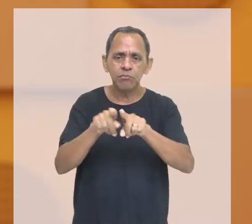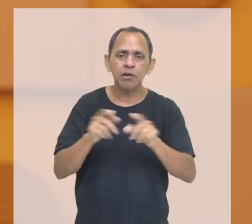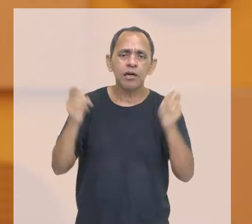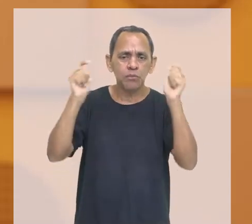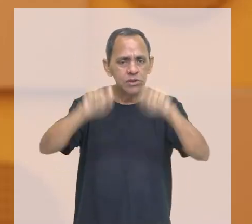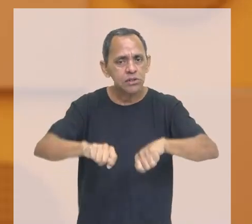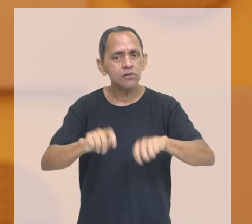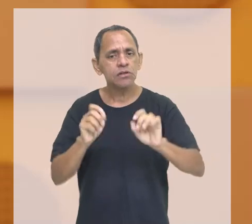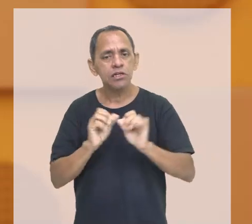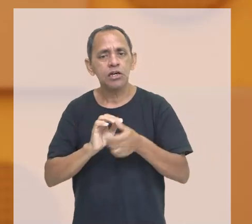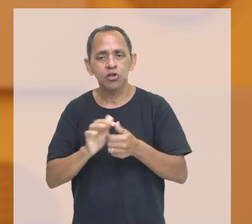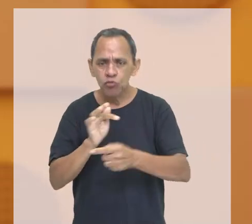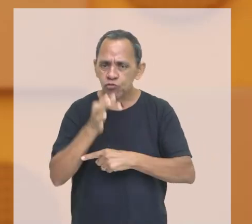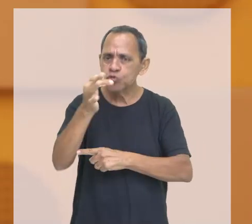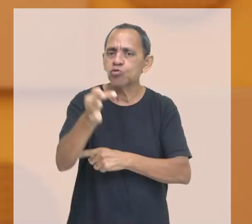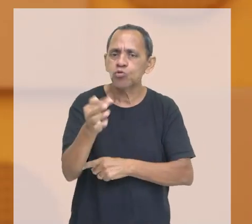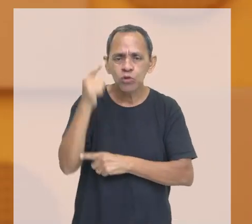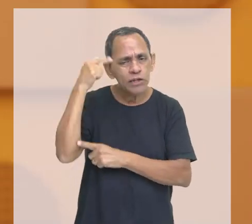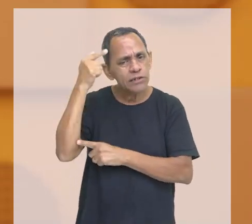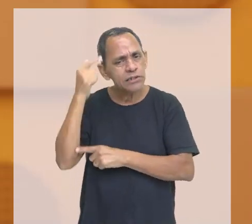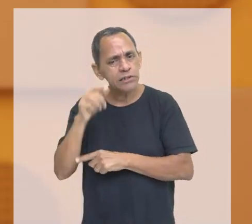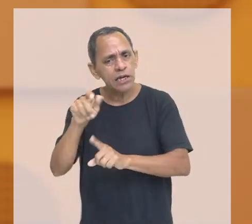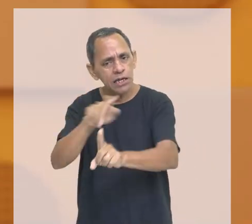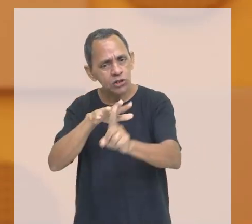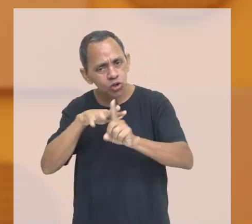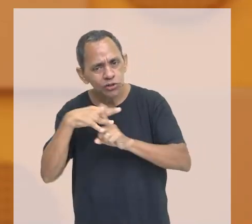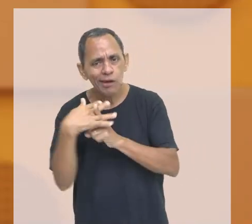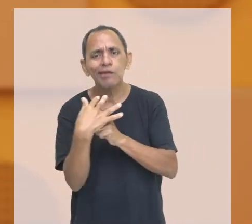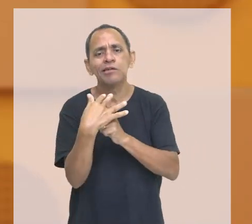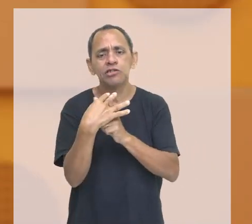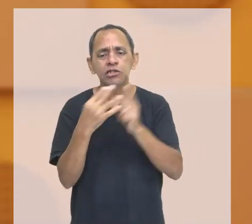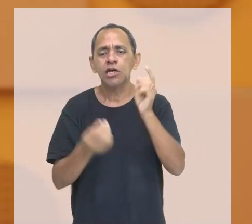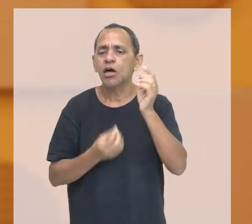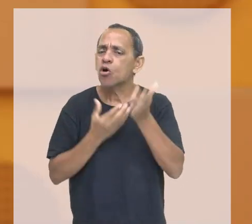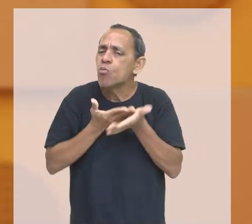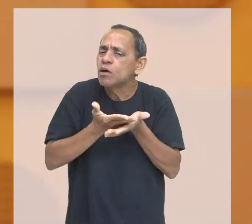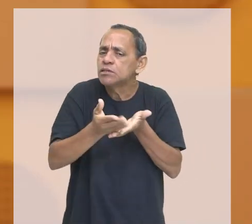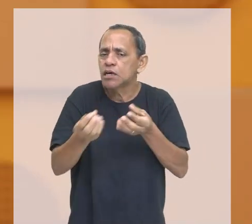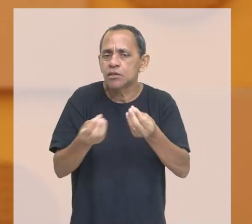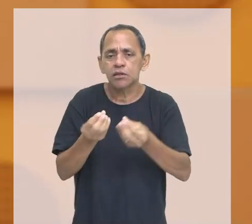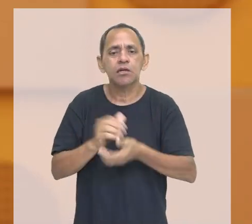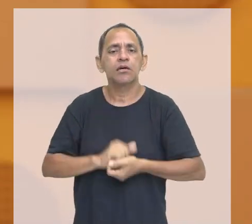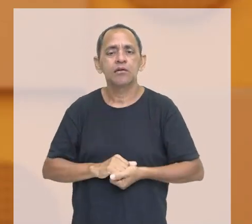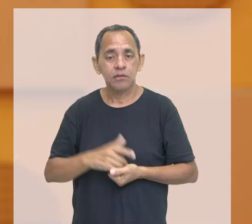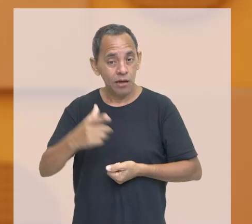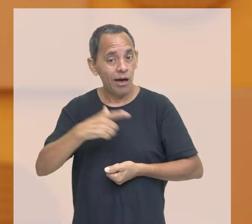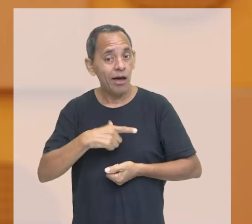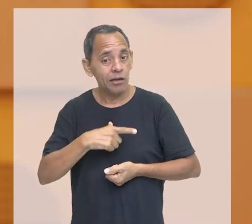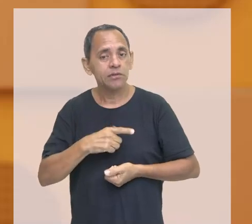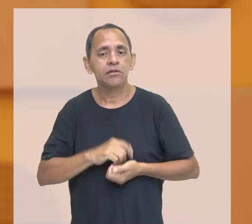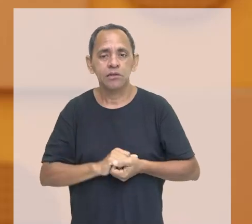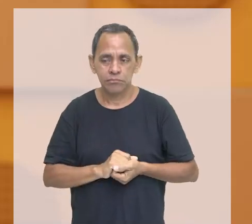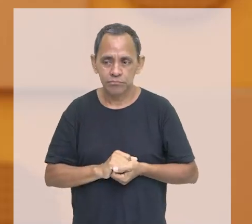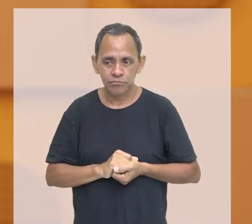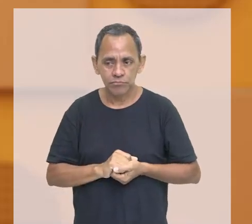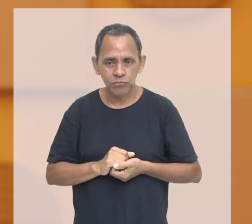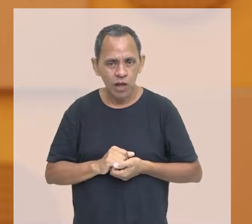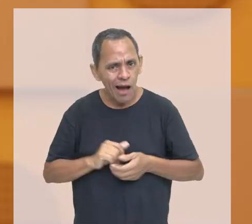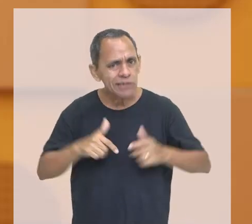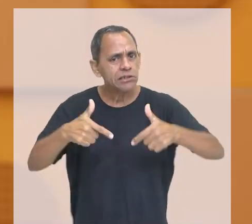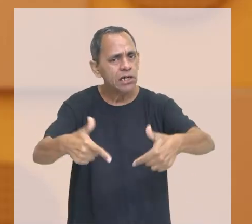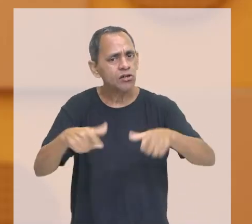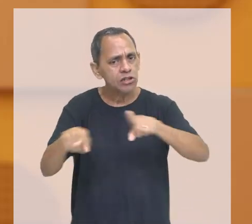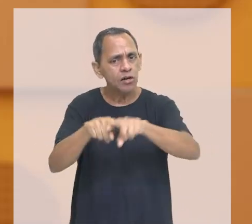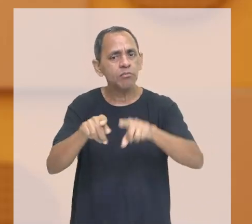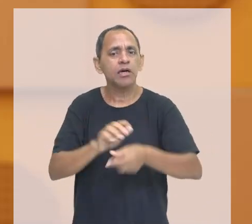gente. E nesse contexto, as ideias socialistas começaram a germinar, digamos assim. E essas